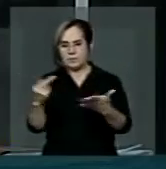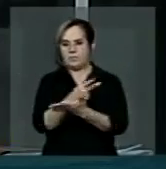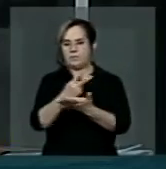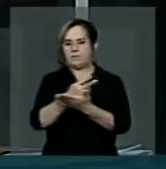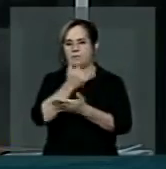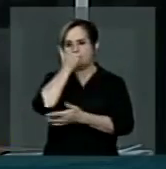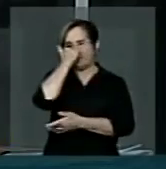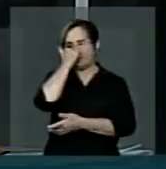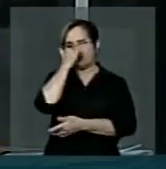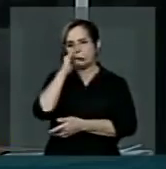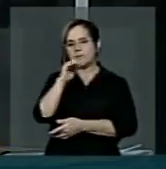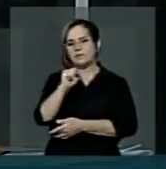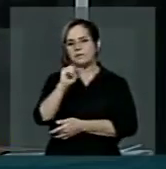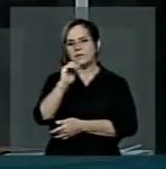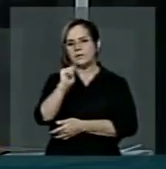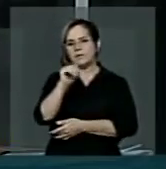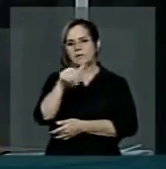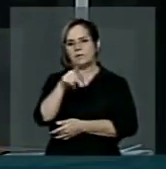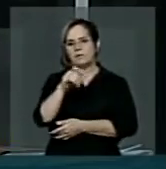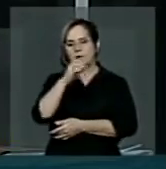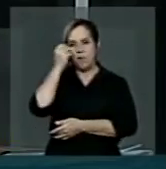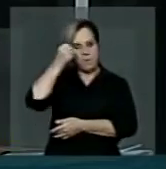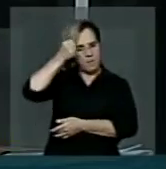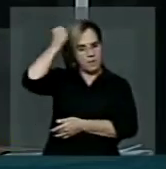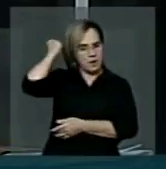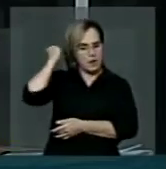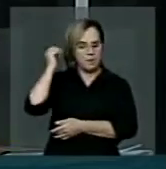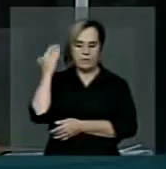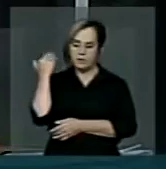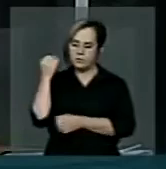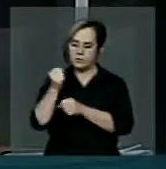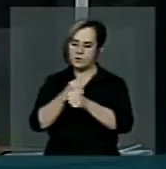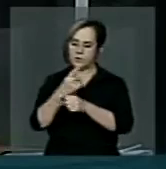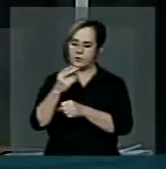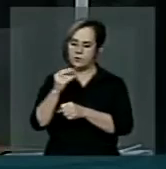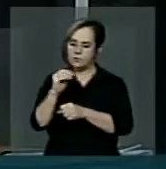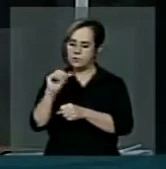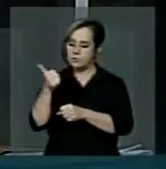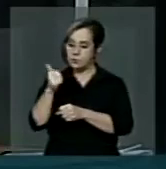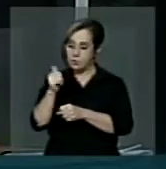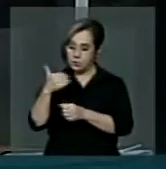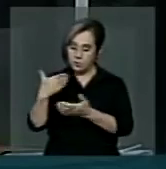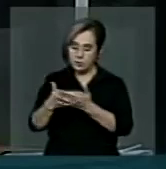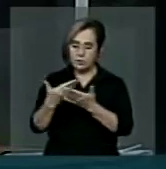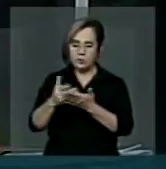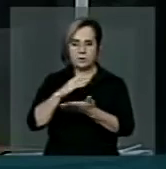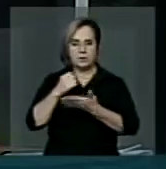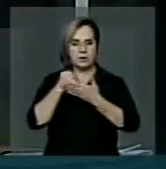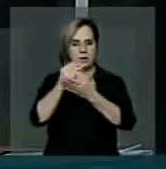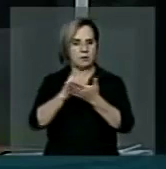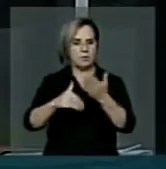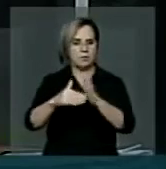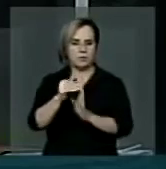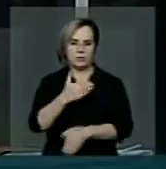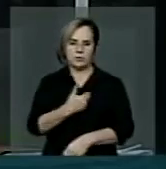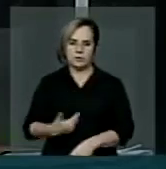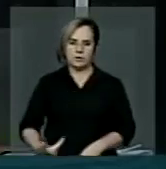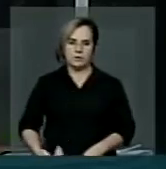Amapá. Desde 2011, elas contam com o apoio total do governo do Amapá. Você permite a parte,